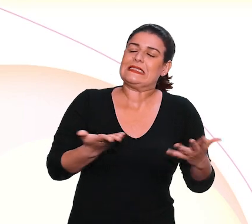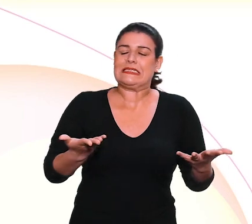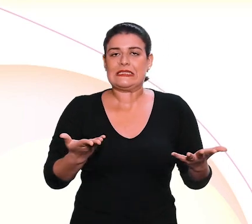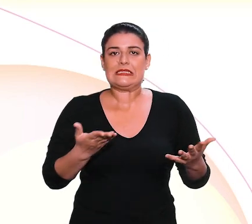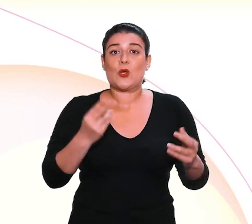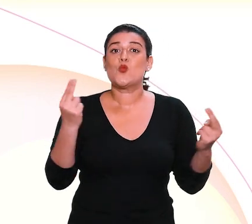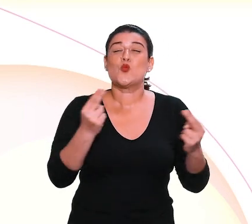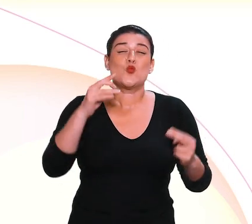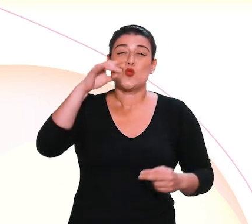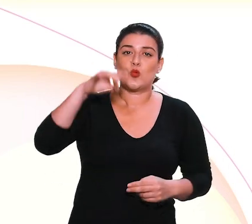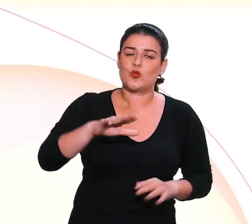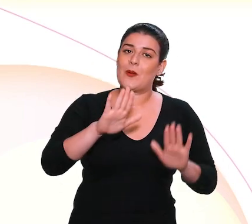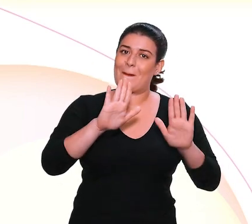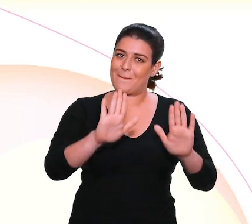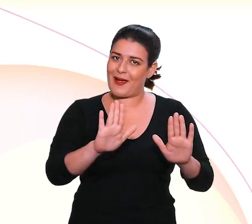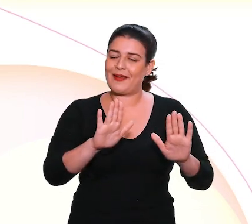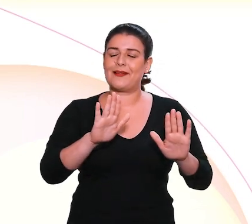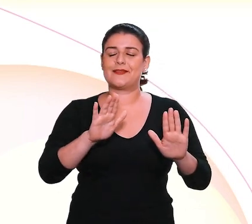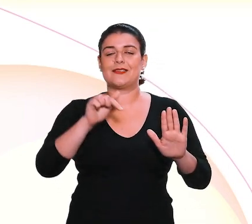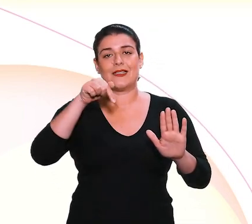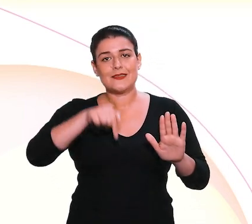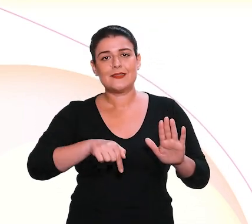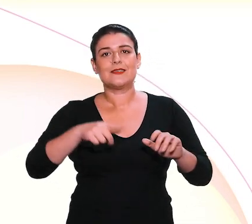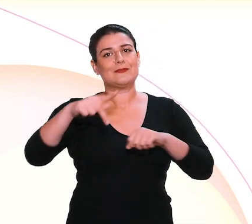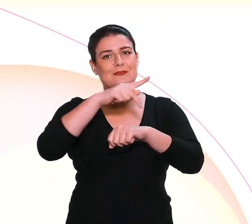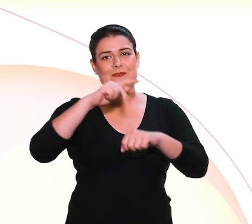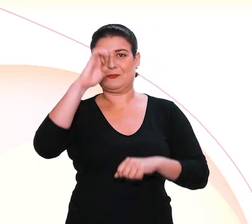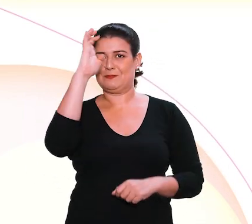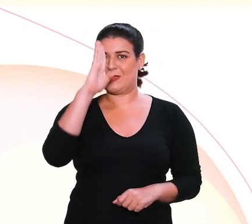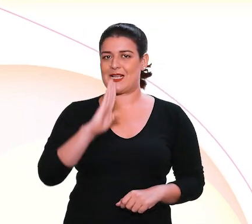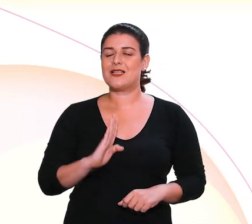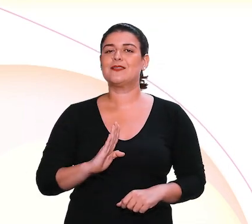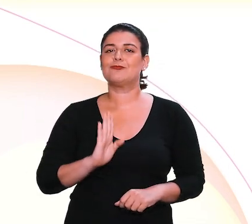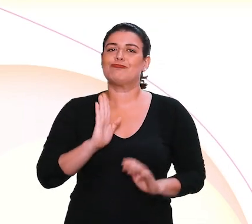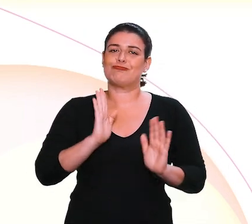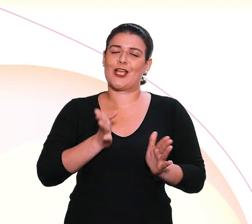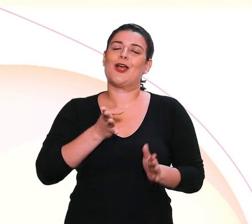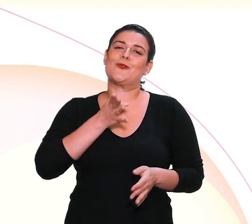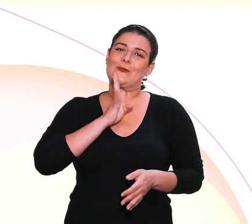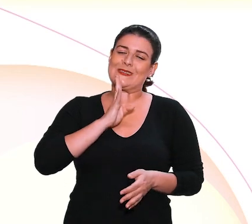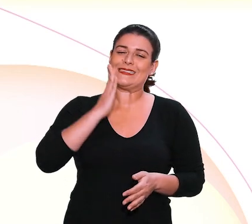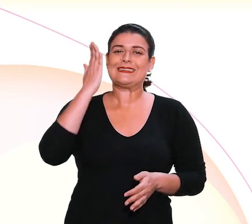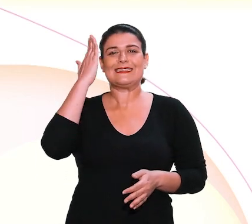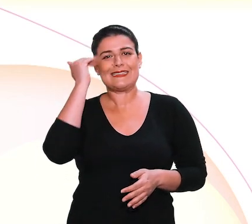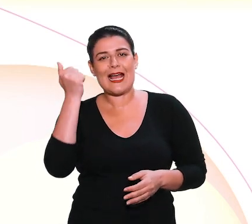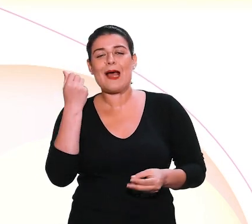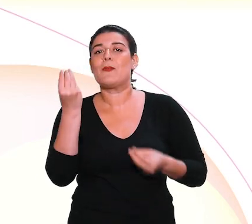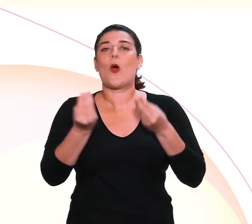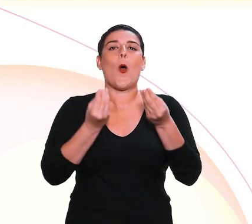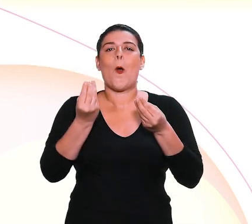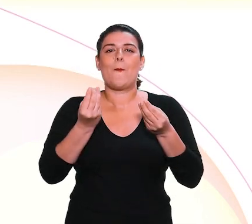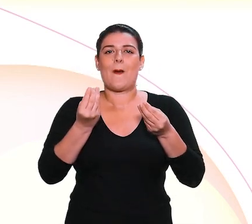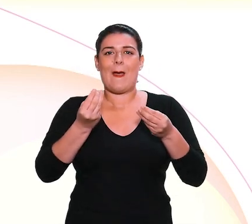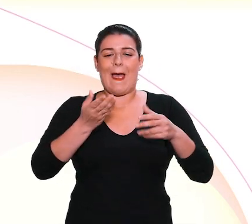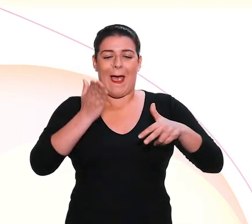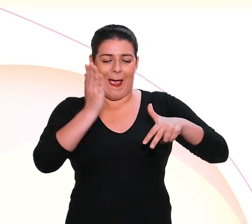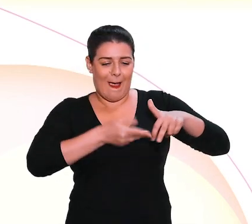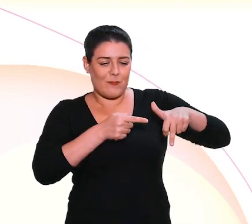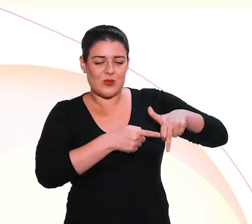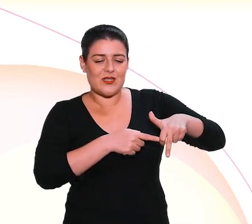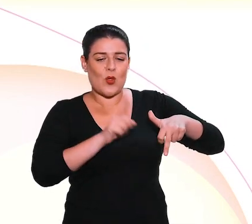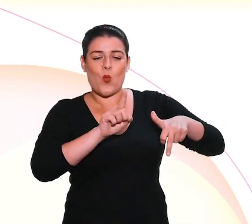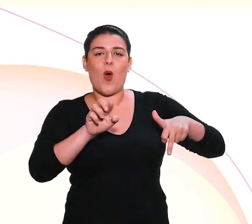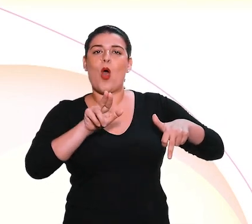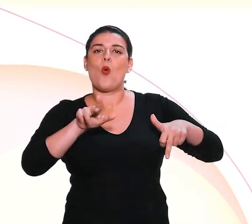amputar. Infelizmente, no Brasil, que a gente conhece hoje em dia, as amputações elas não têm sido